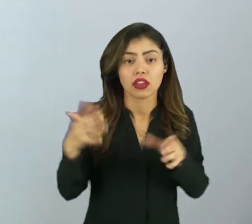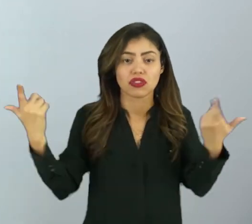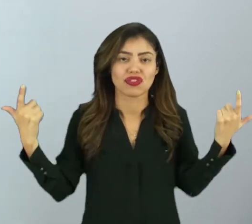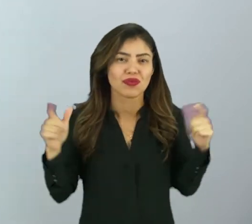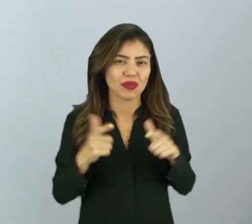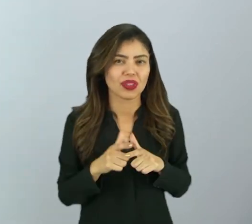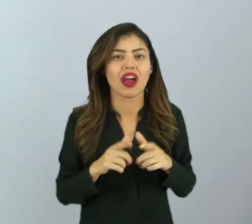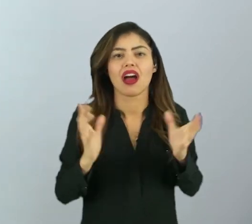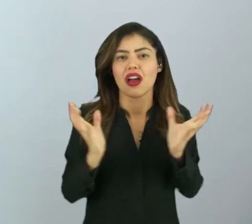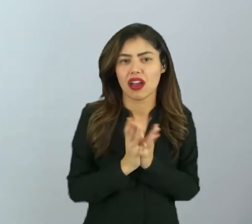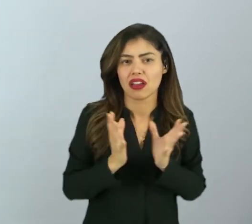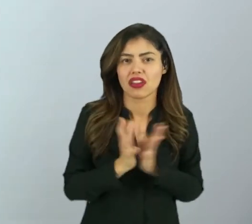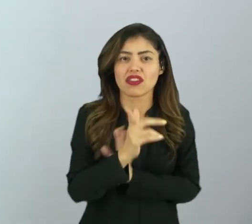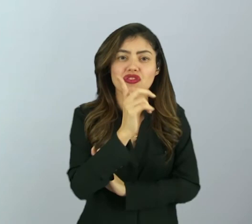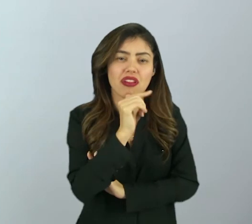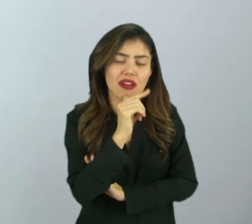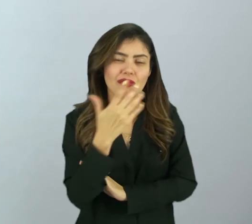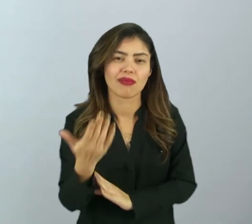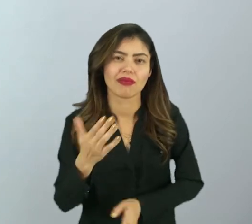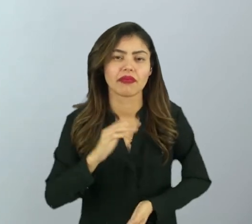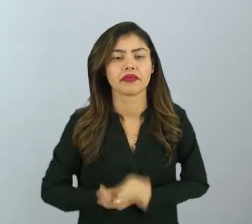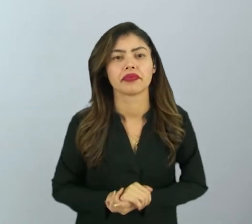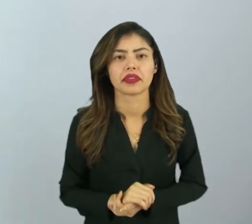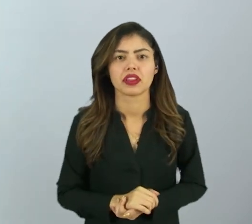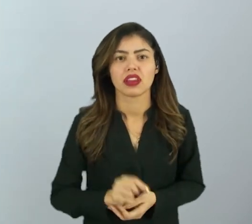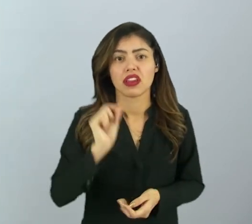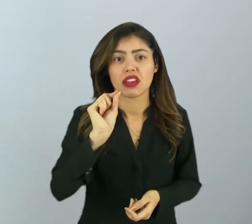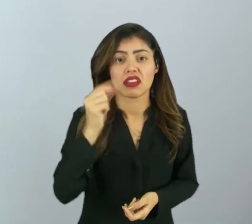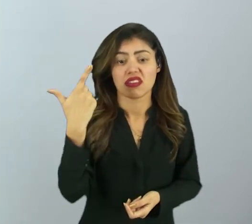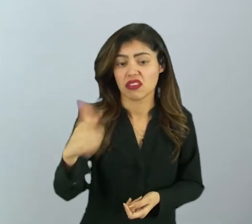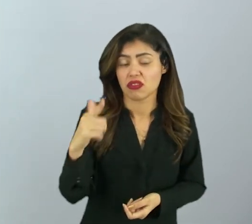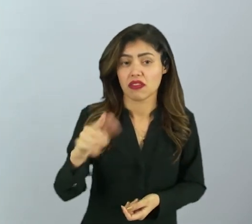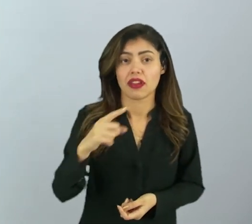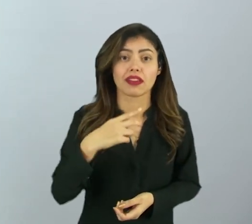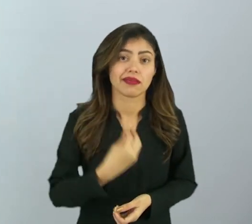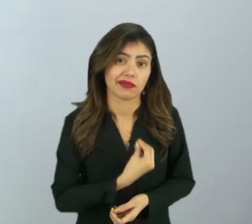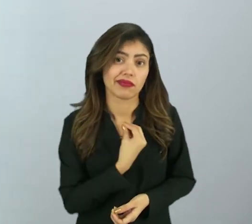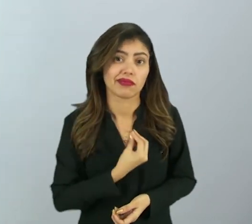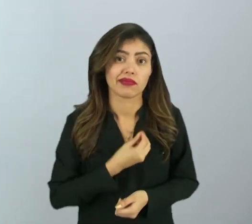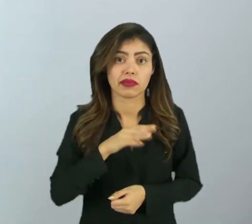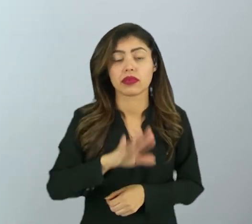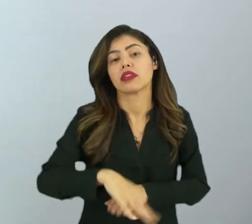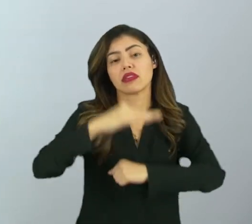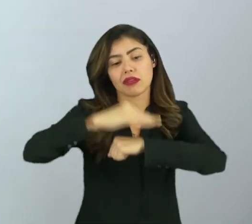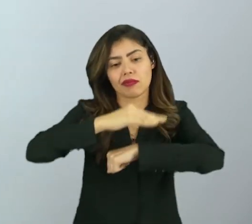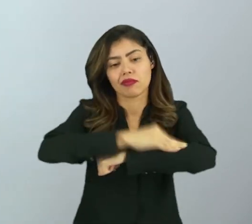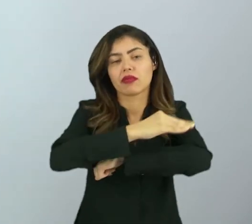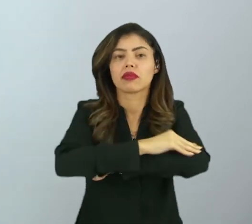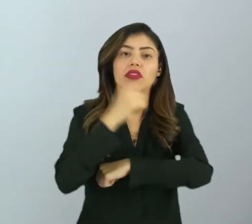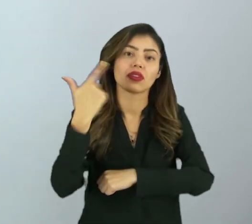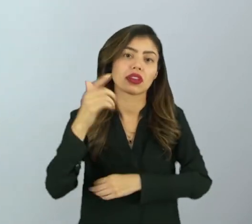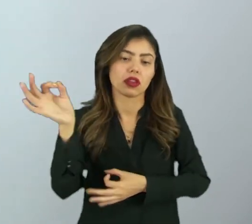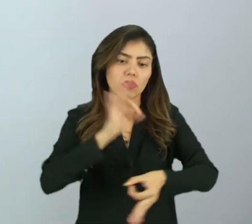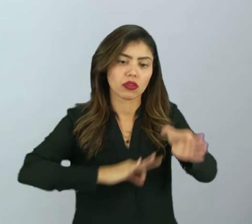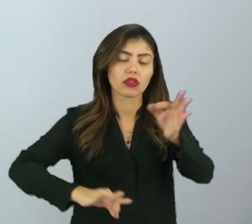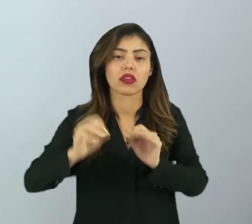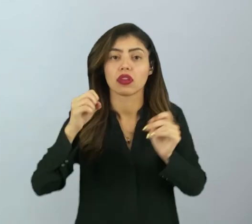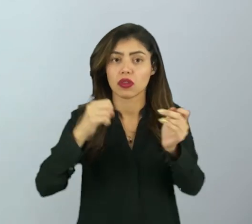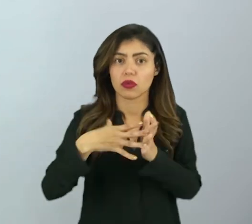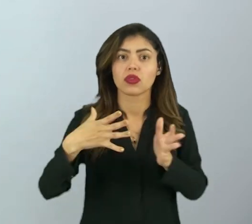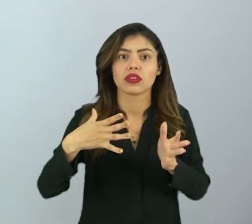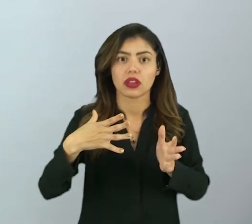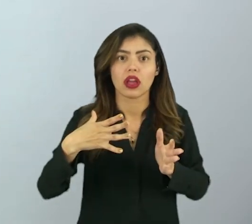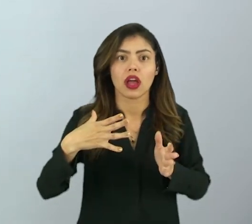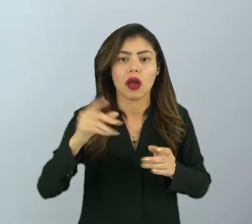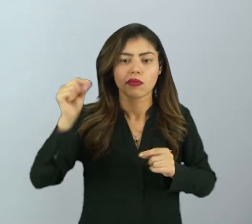uma diminuição brusca de água, tá? E que se não tivessem também os anfíbios, não haveria o controle de